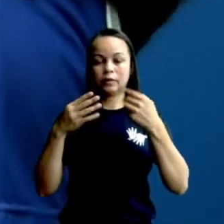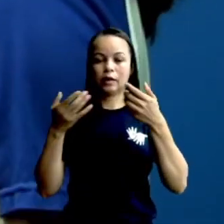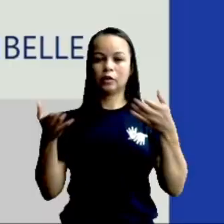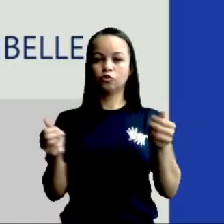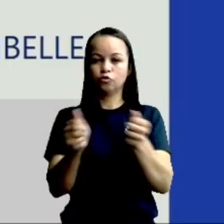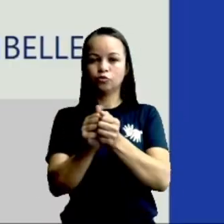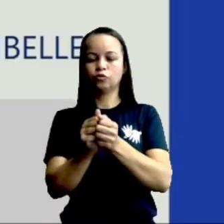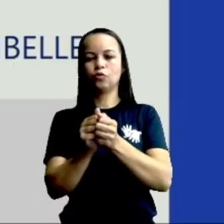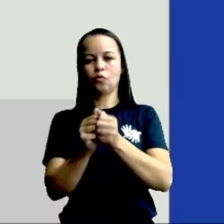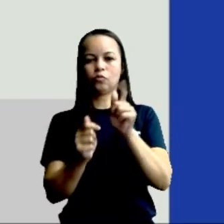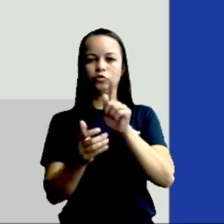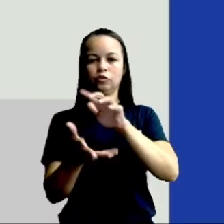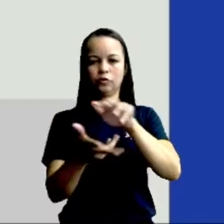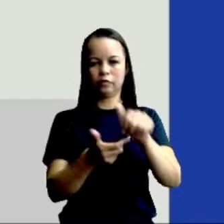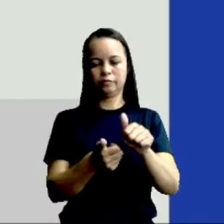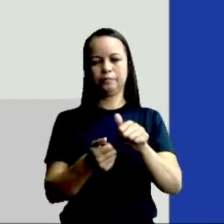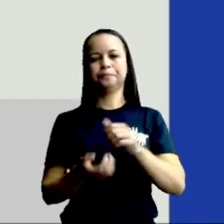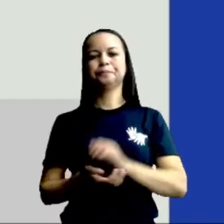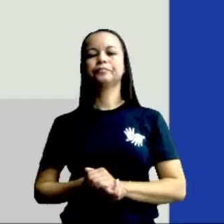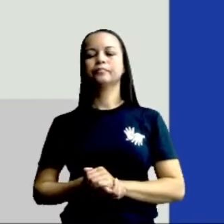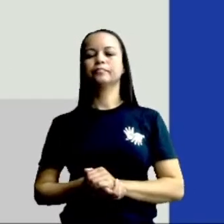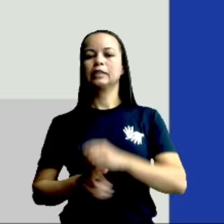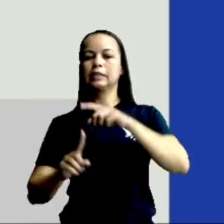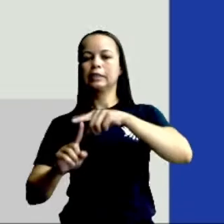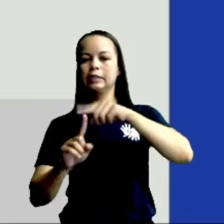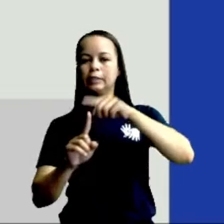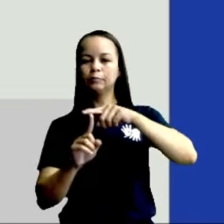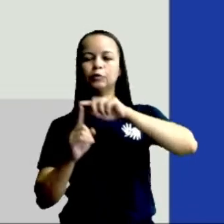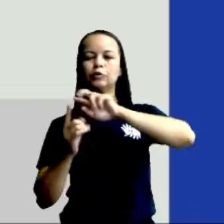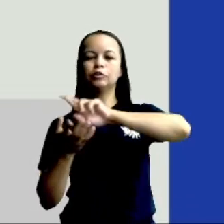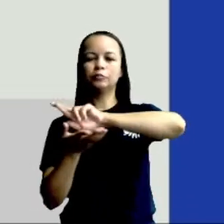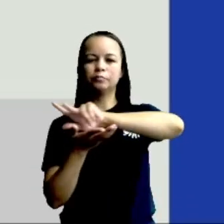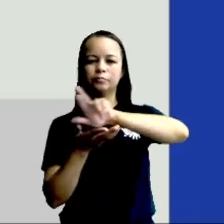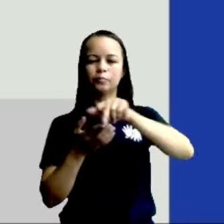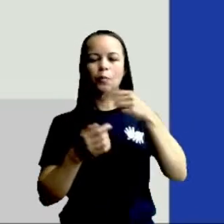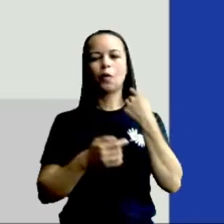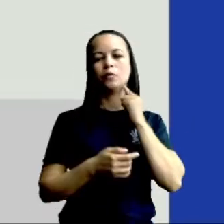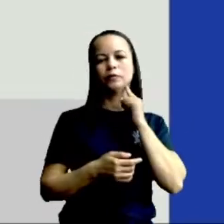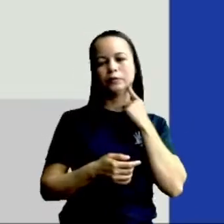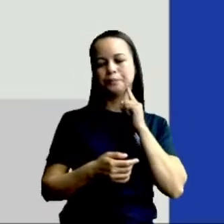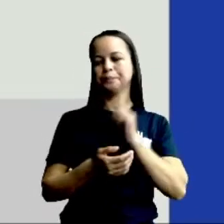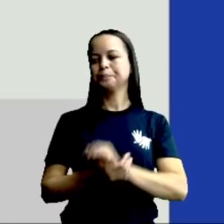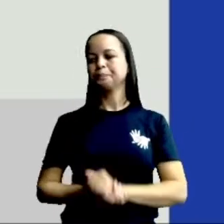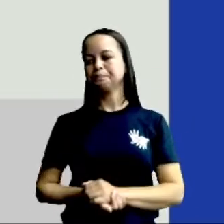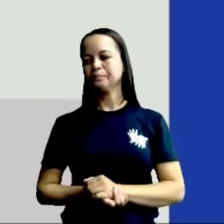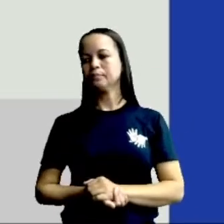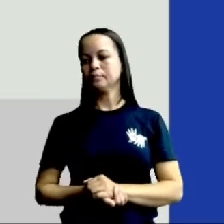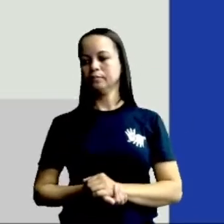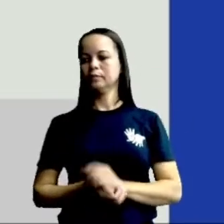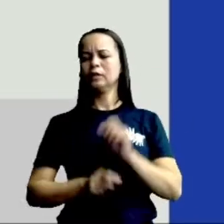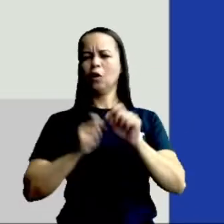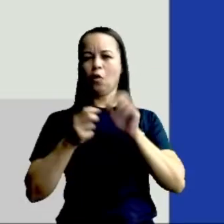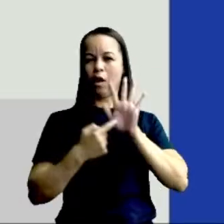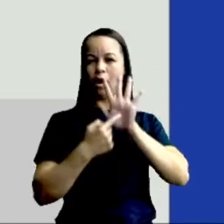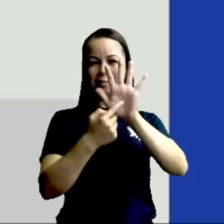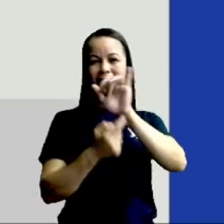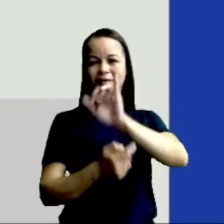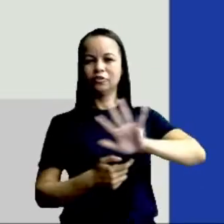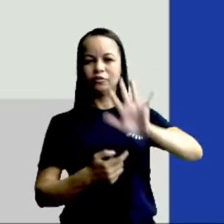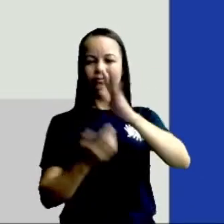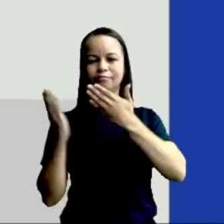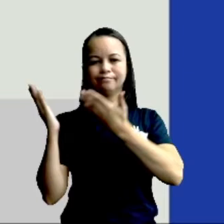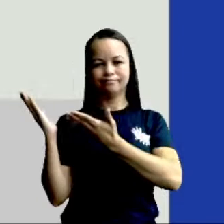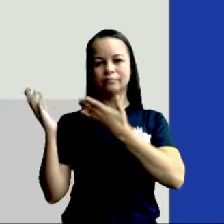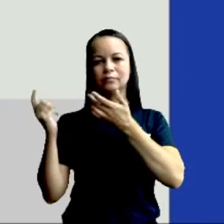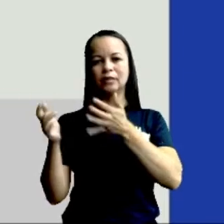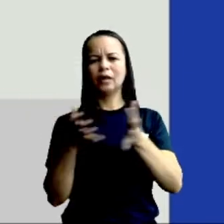geografia. Tipos de poluição. Olha aí uma imagem aí para vocês refletirem. Poluição. O que é e quais os